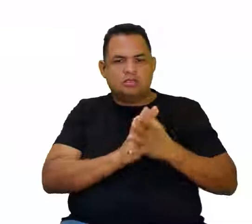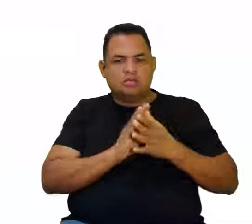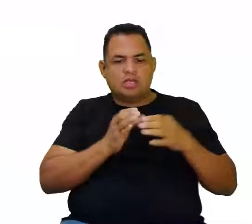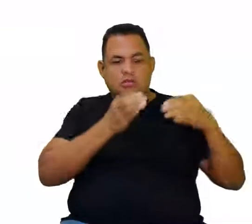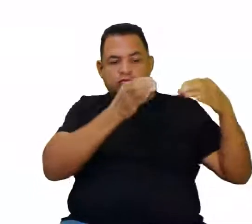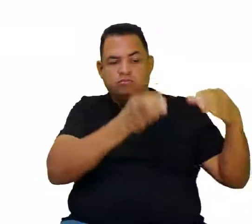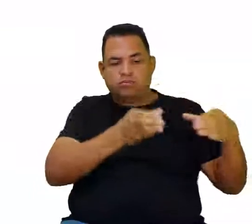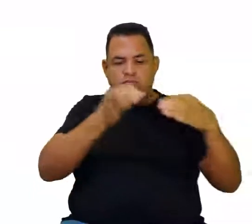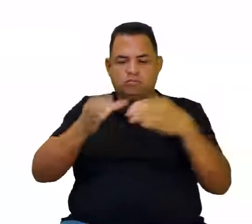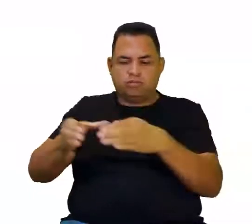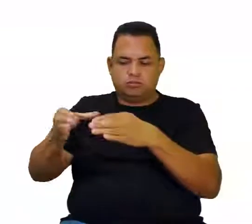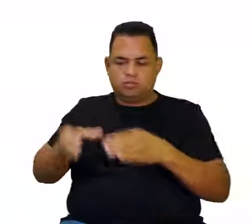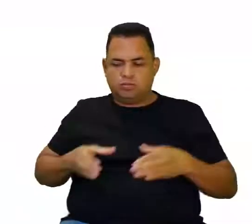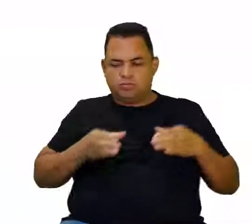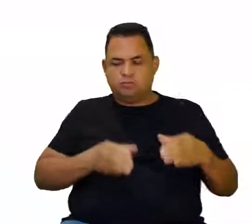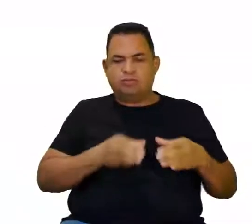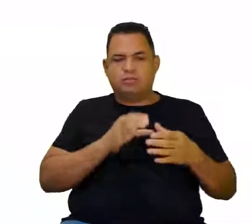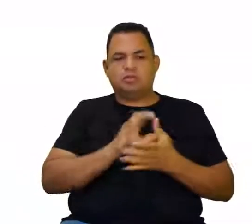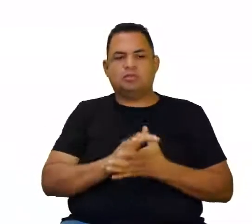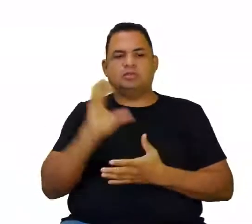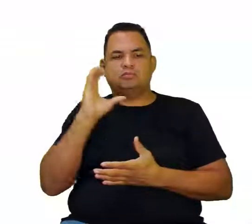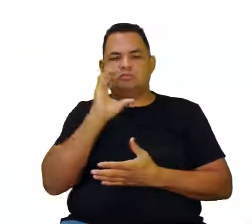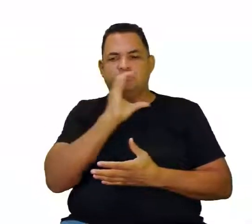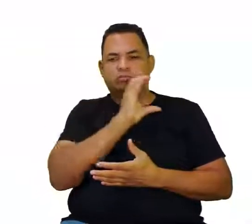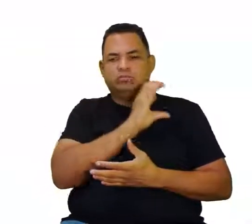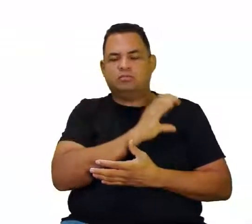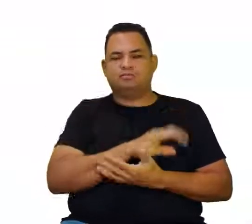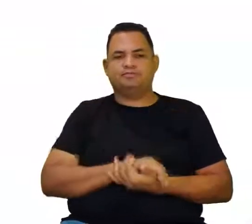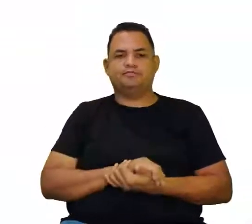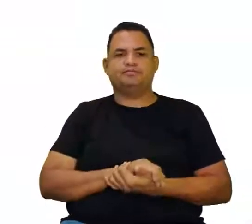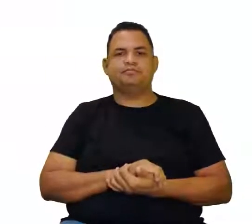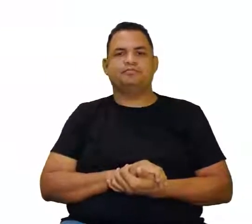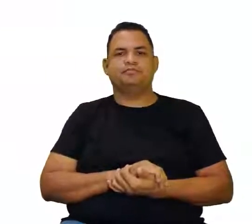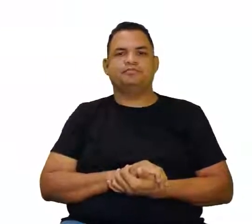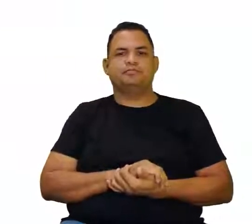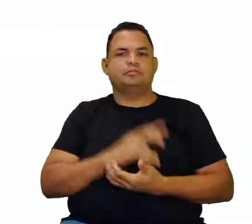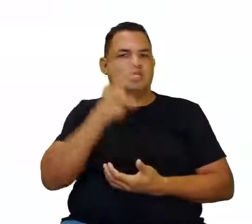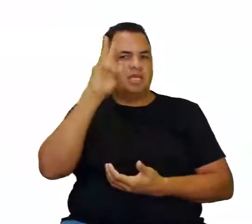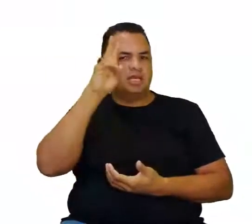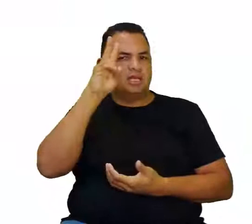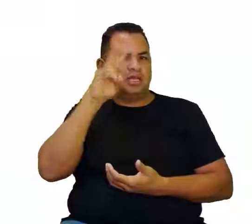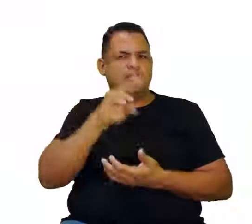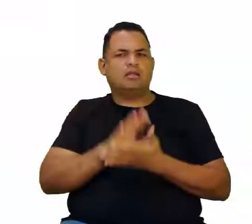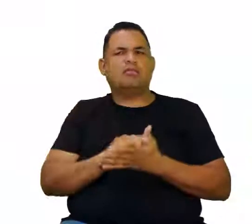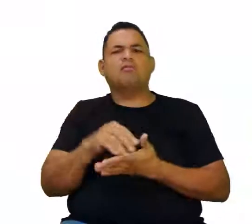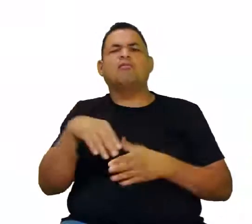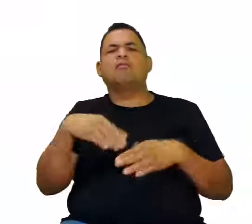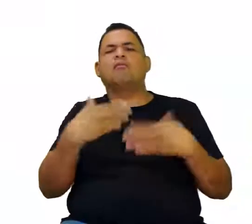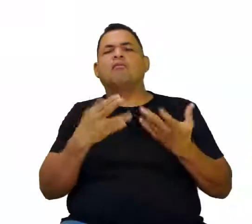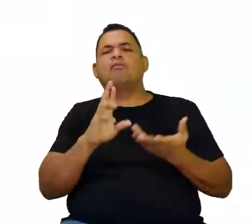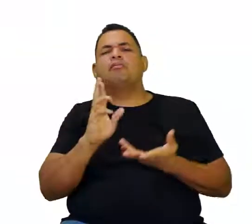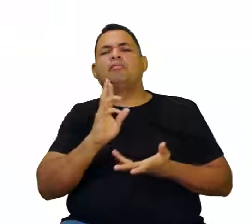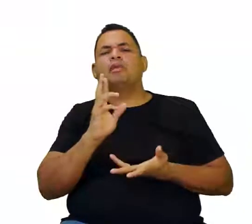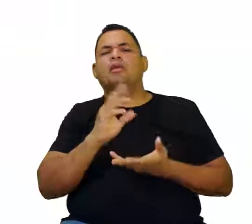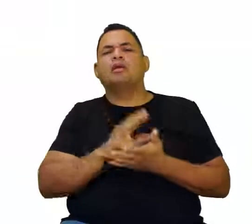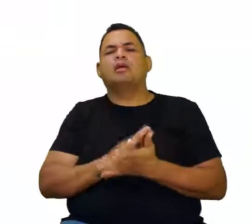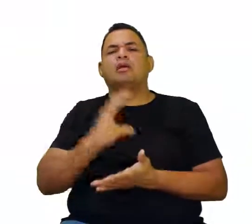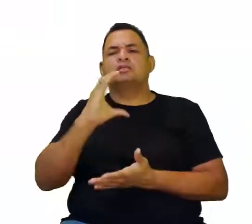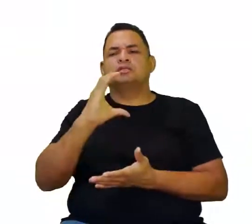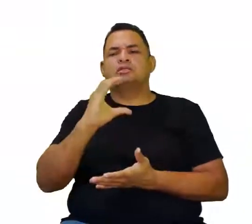peço encarecidamente que vocês, meus alunos, tentem puxar na memória quem é esse cara,